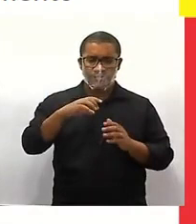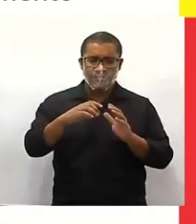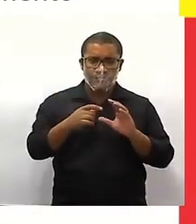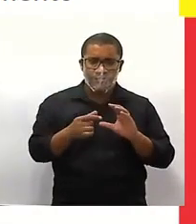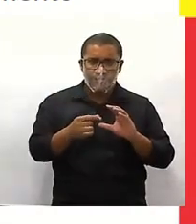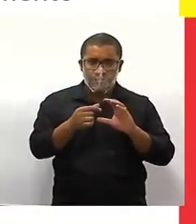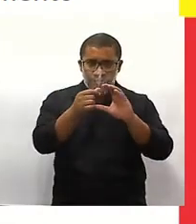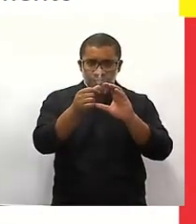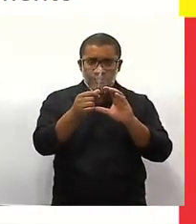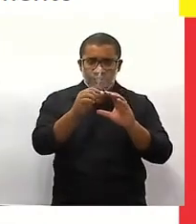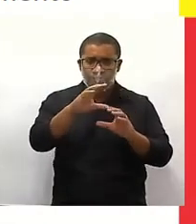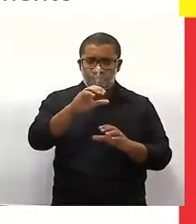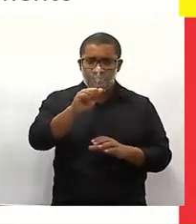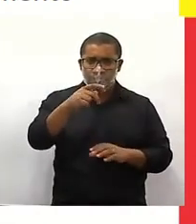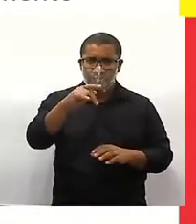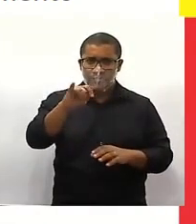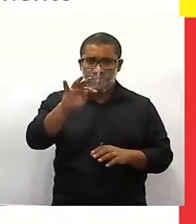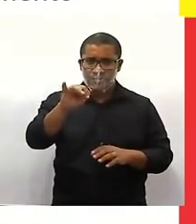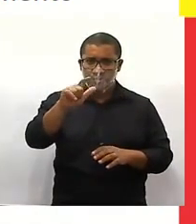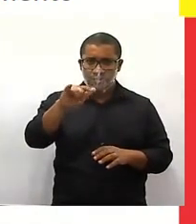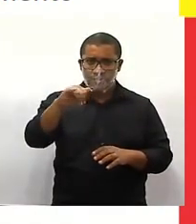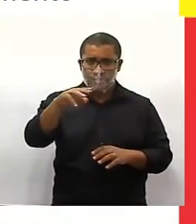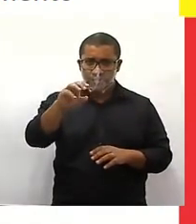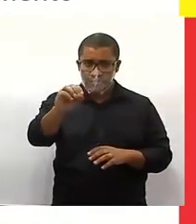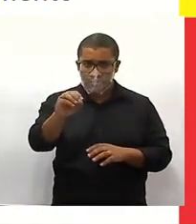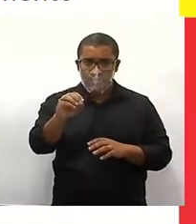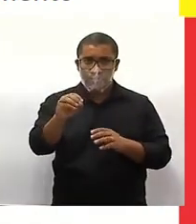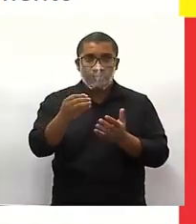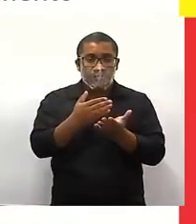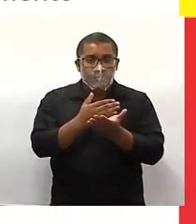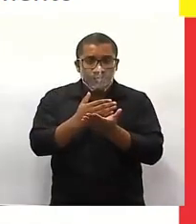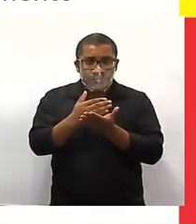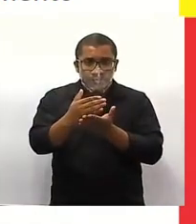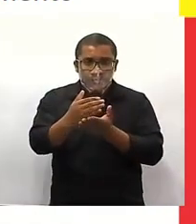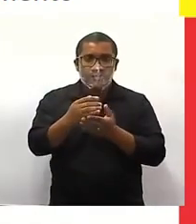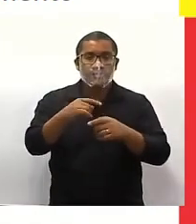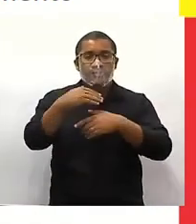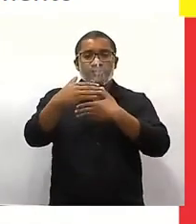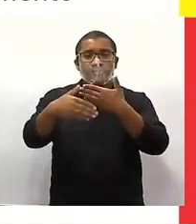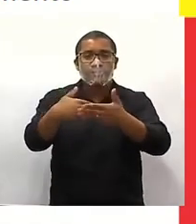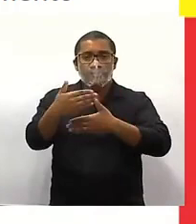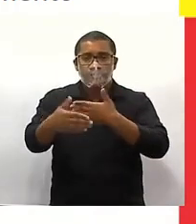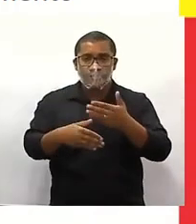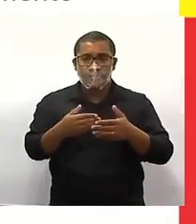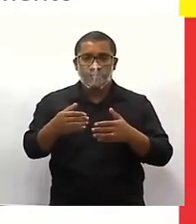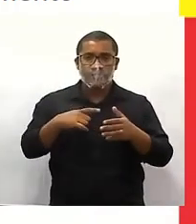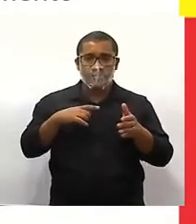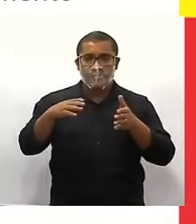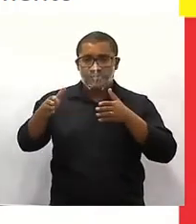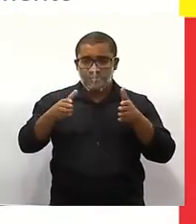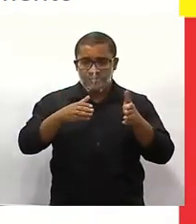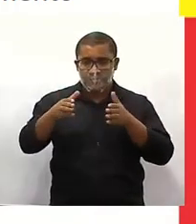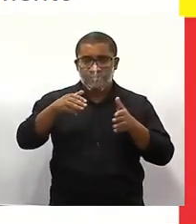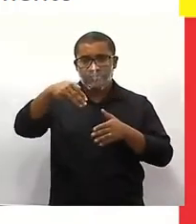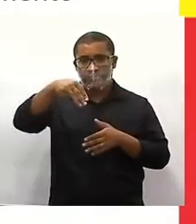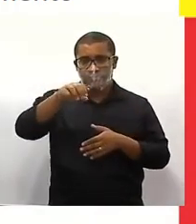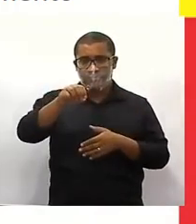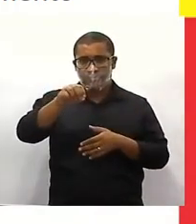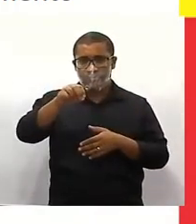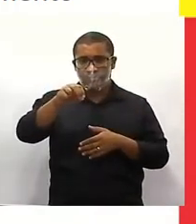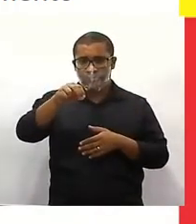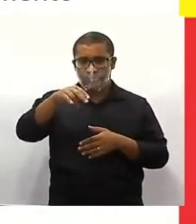capitalismo concorrencial para uma fase monopolista e imperialista. Seus